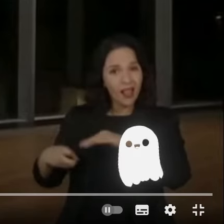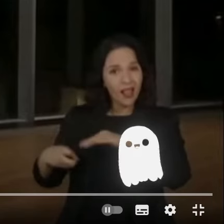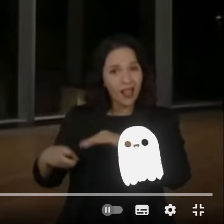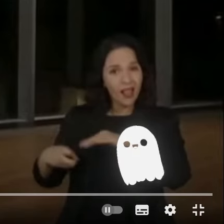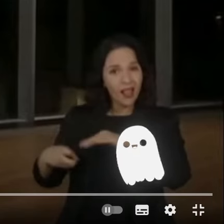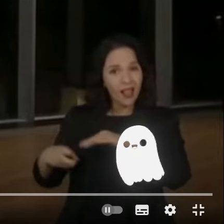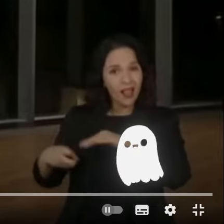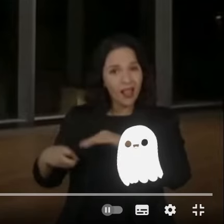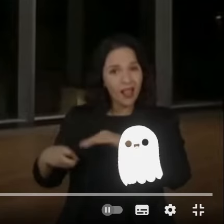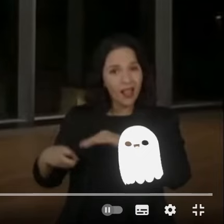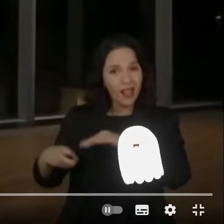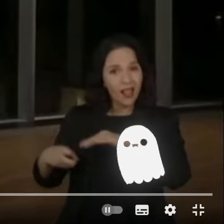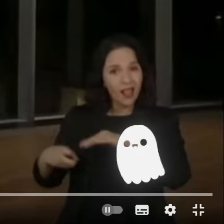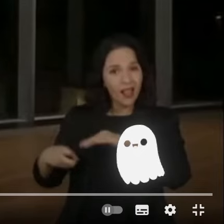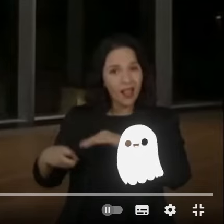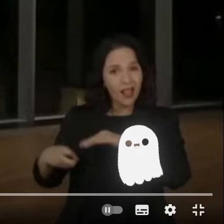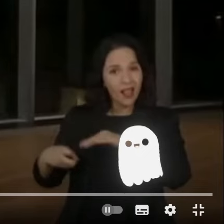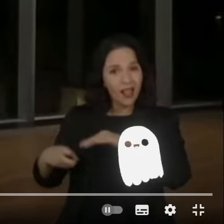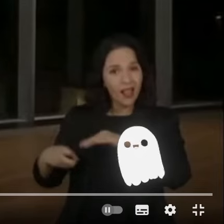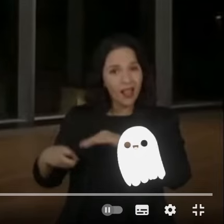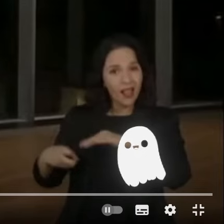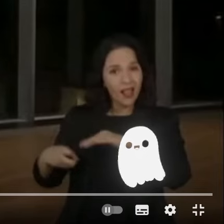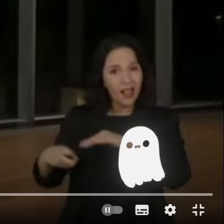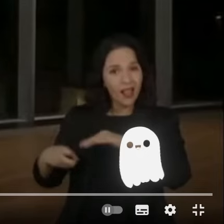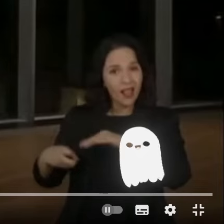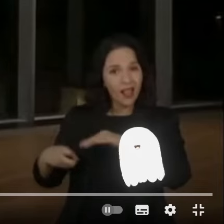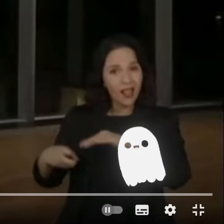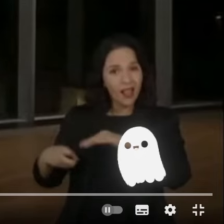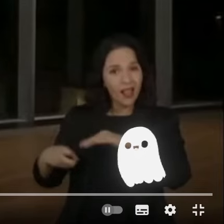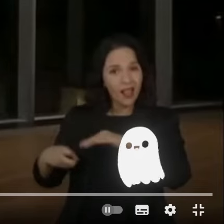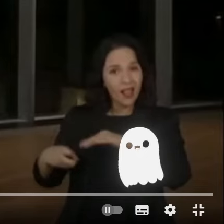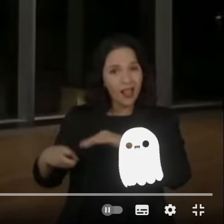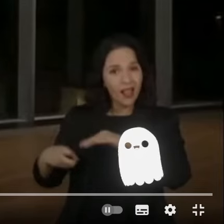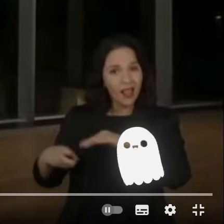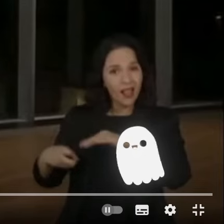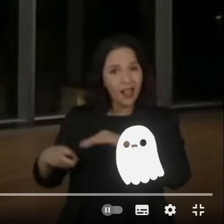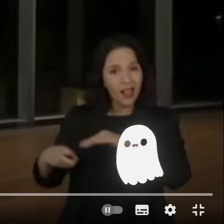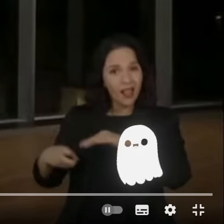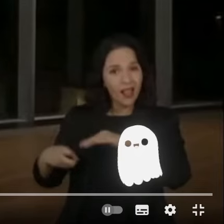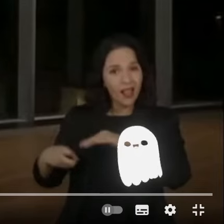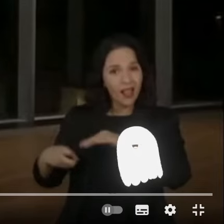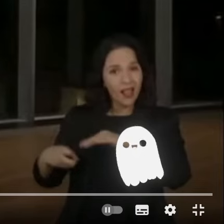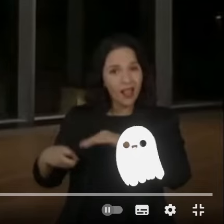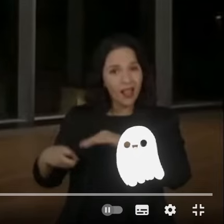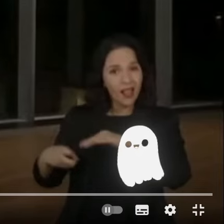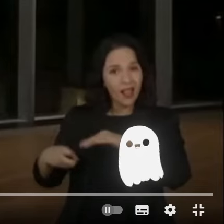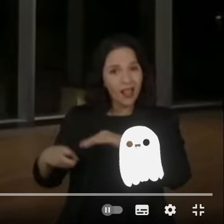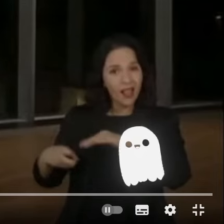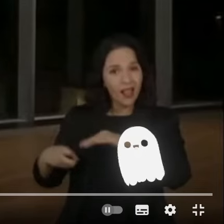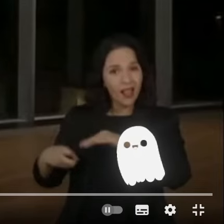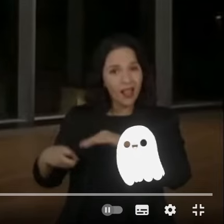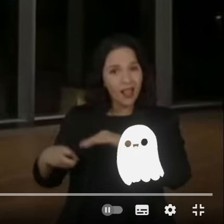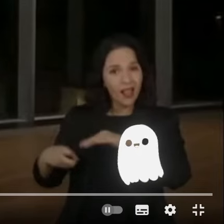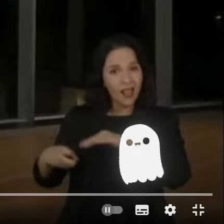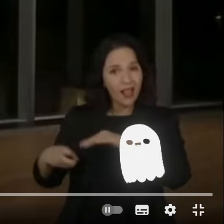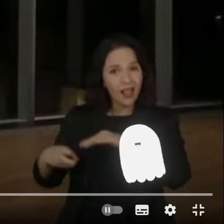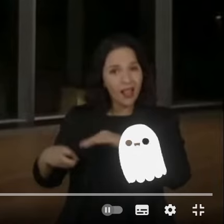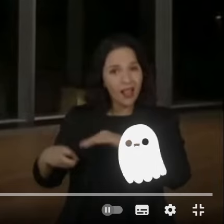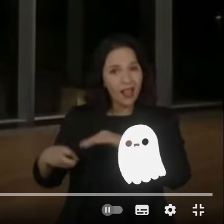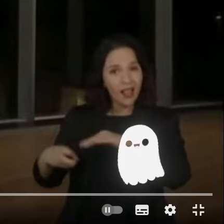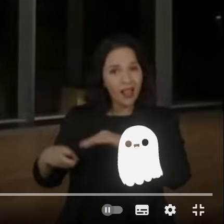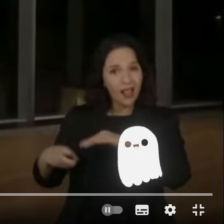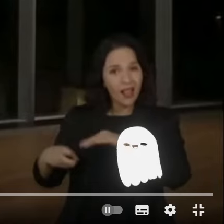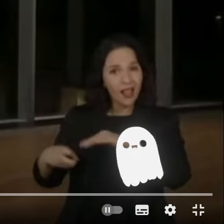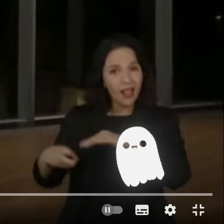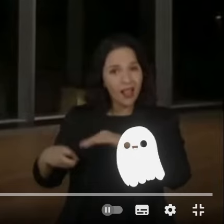tanto. Beijos, Bel e chat. Obrigada, cubicudo da Bel. A prancha ficou bem, ficou tudo bem